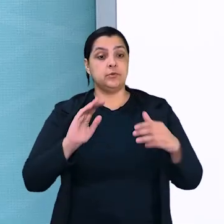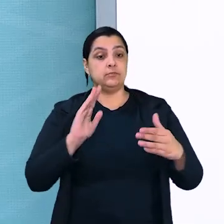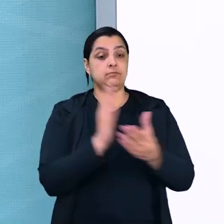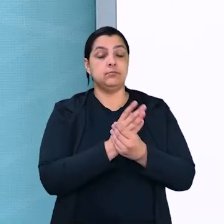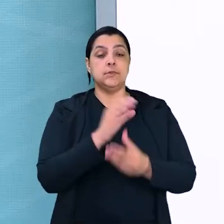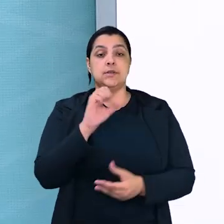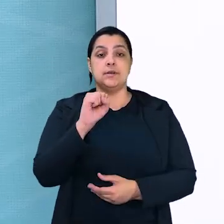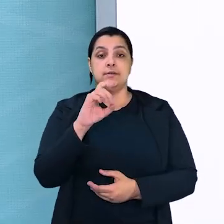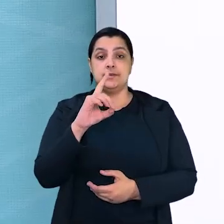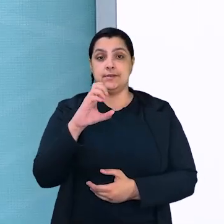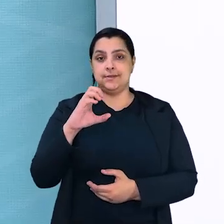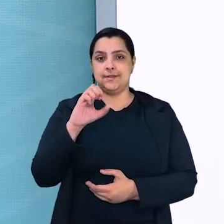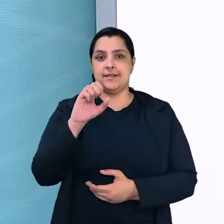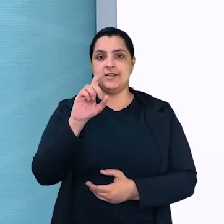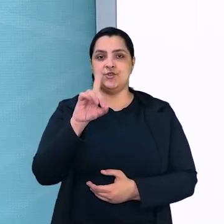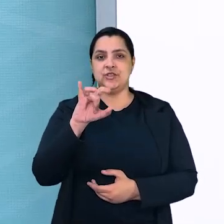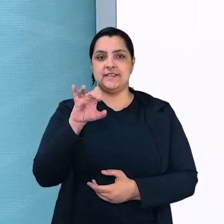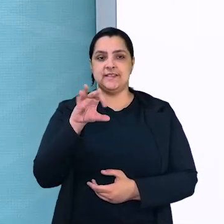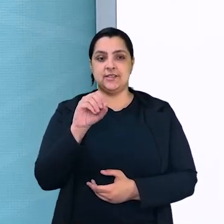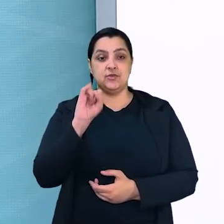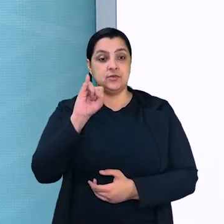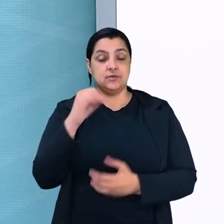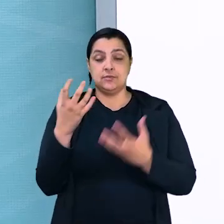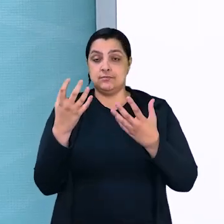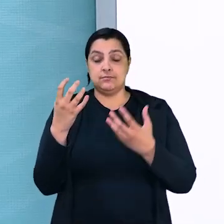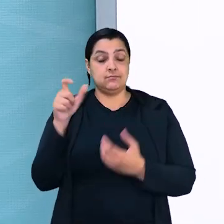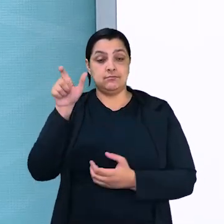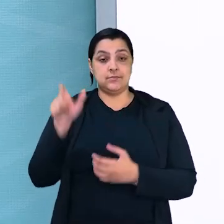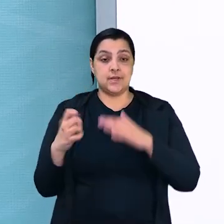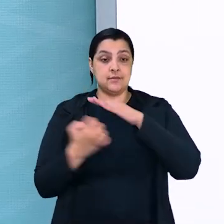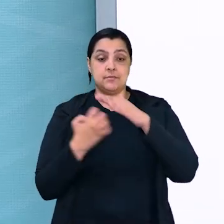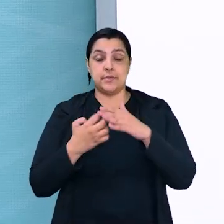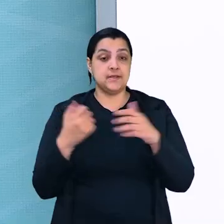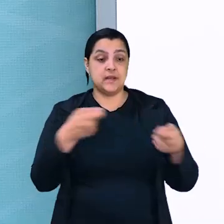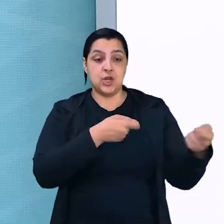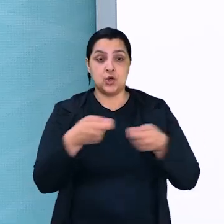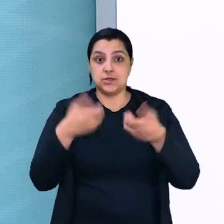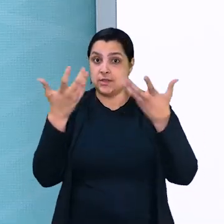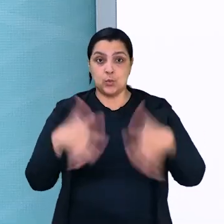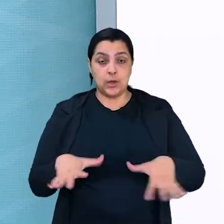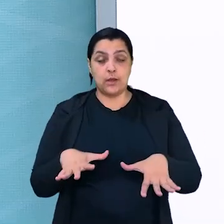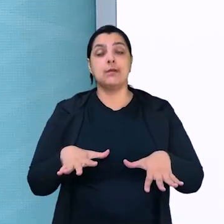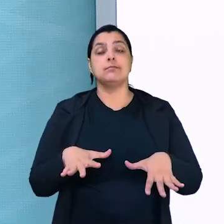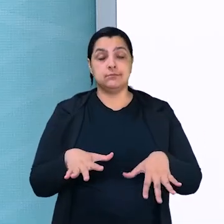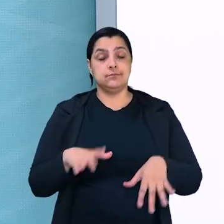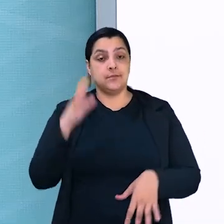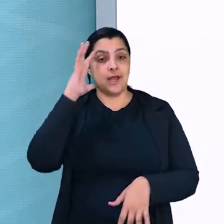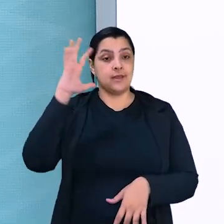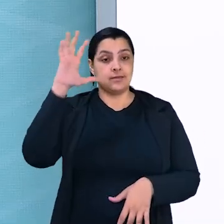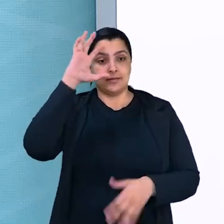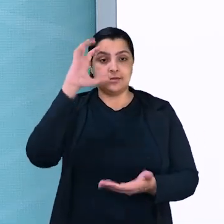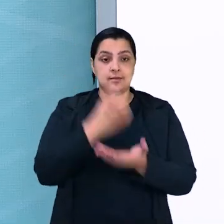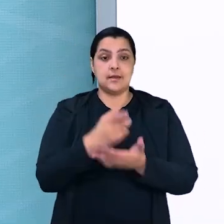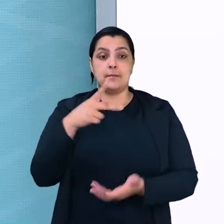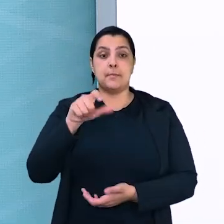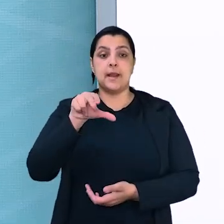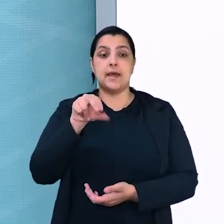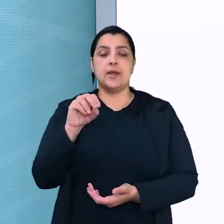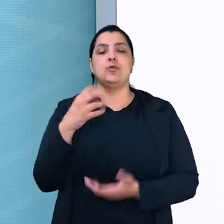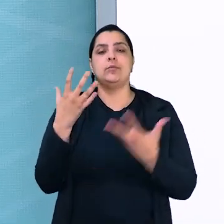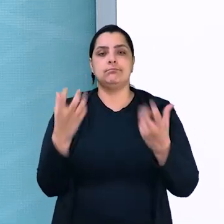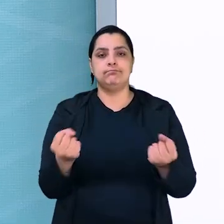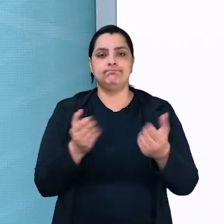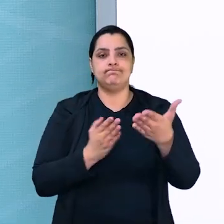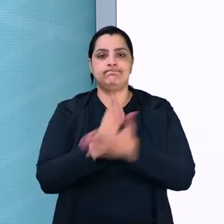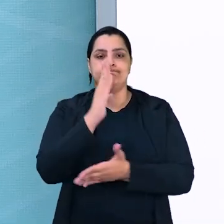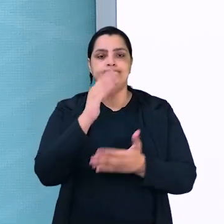podem ajuizar dissídio coletivo se houver recusa arbitrária do empregador em negociar. A tese jurídica foi aprovada pelo